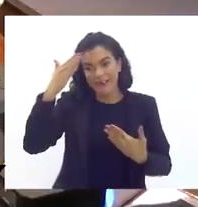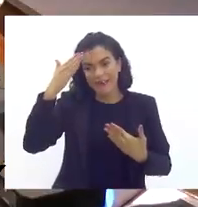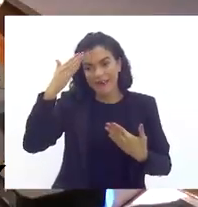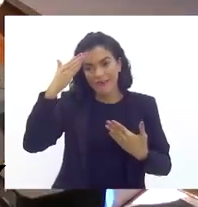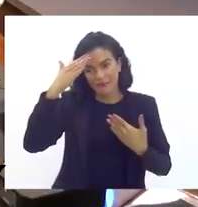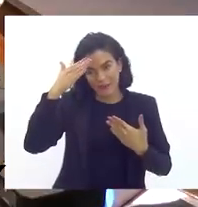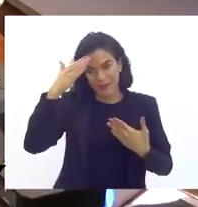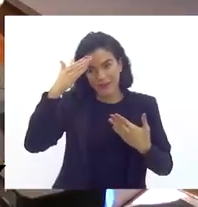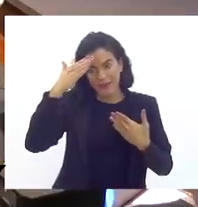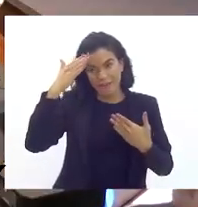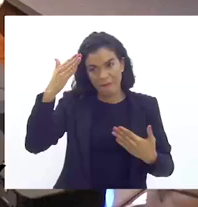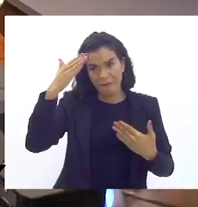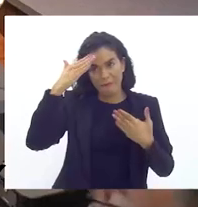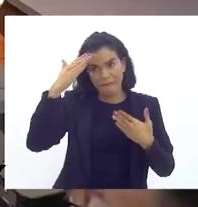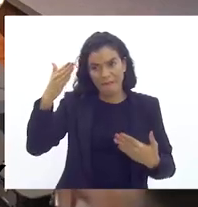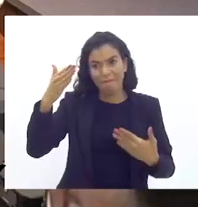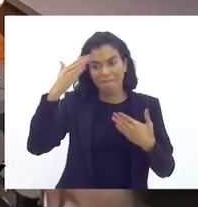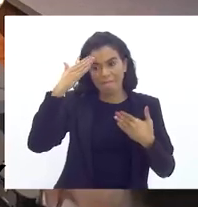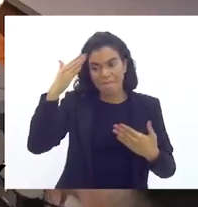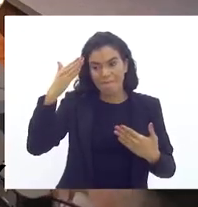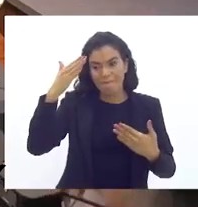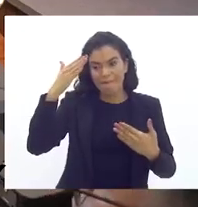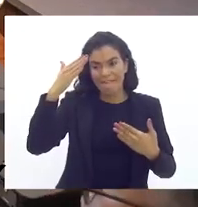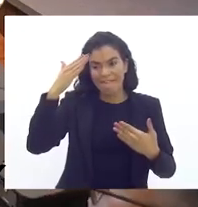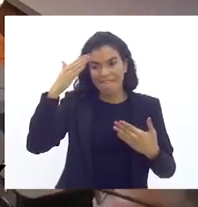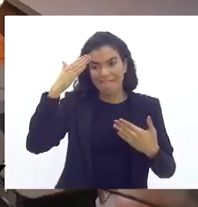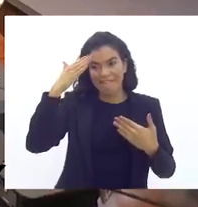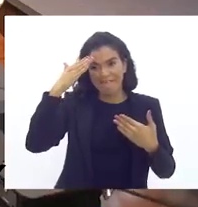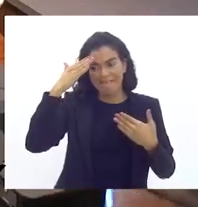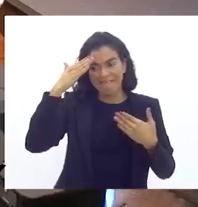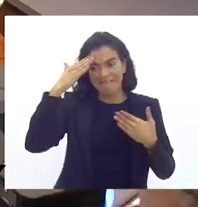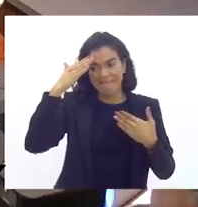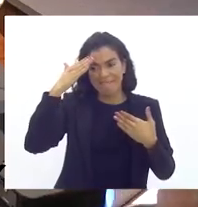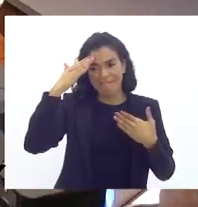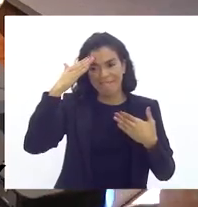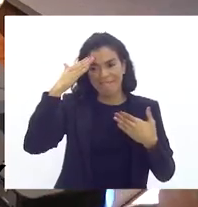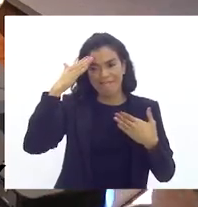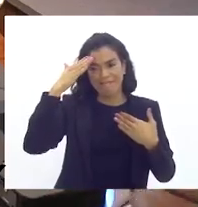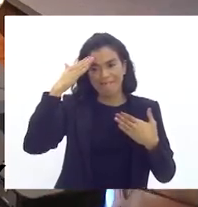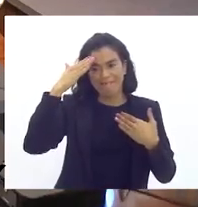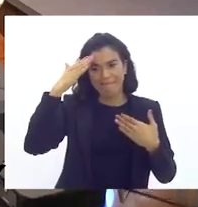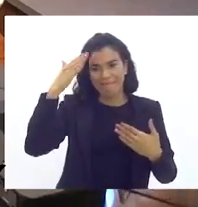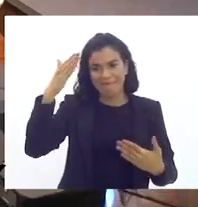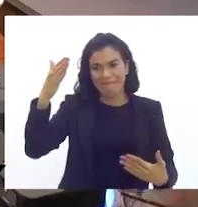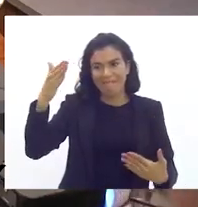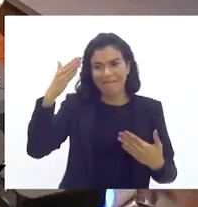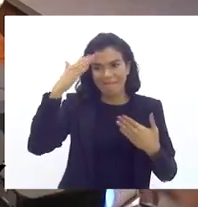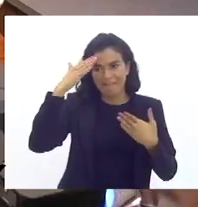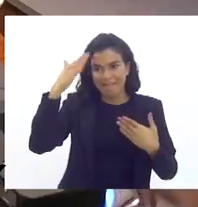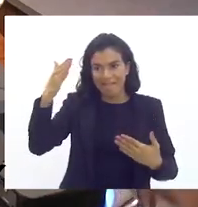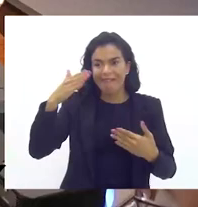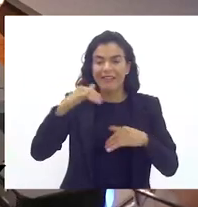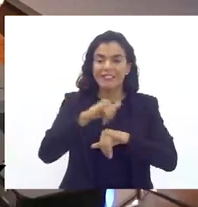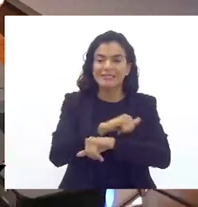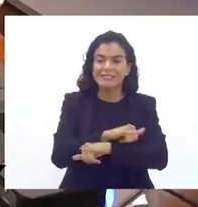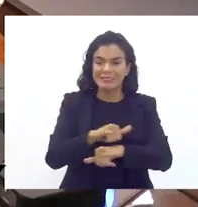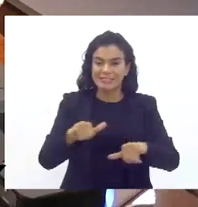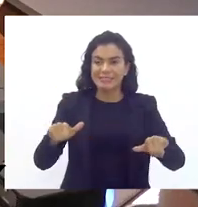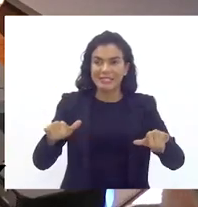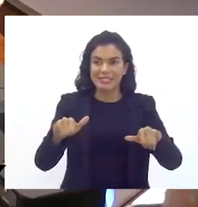a essa audiência pública que nos trouxe aqui e dizer